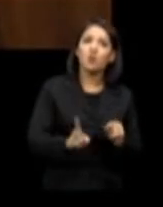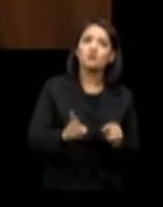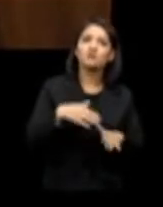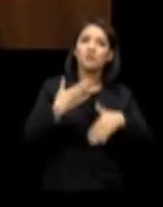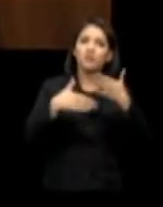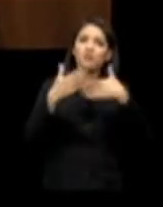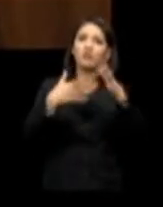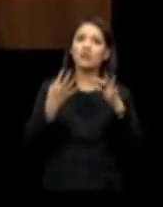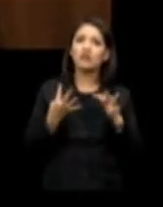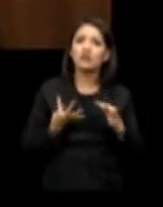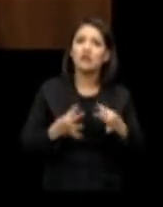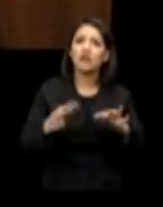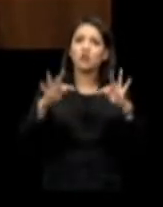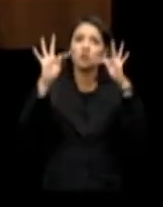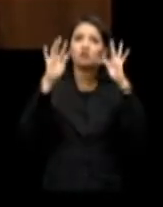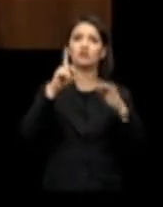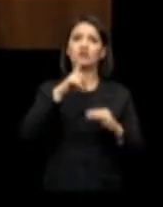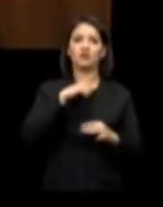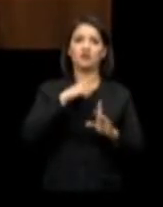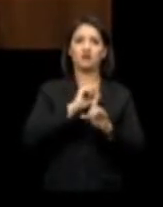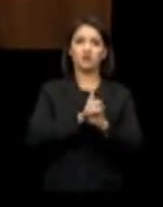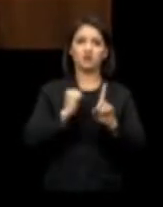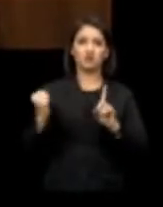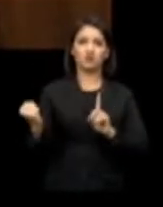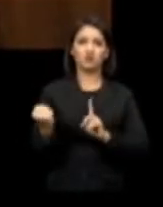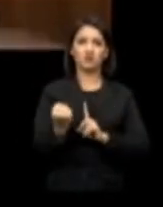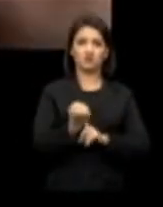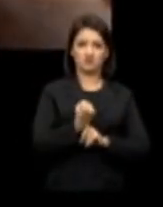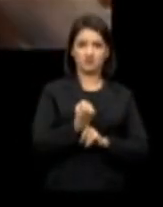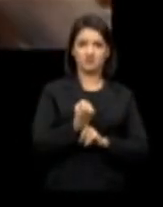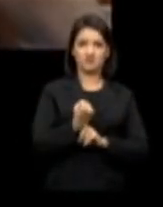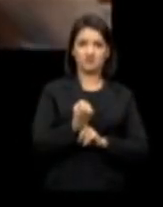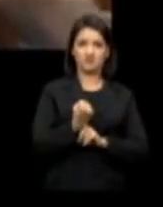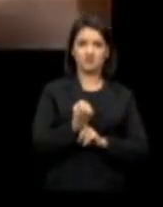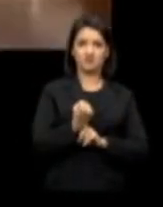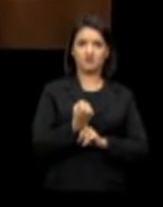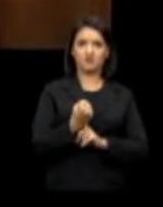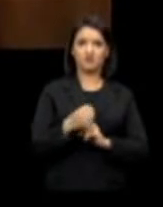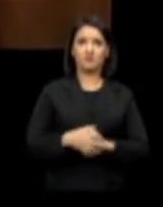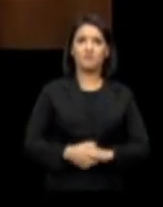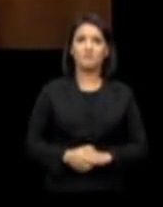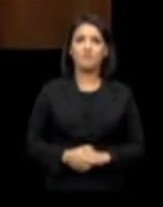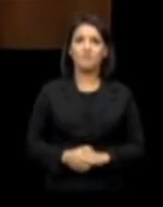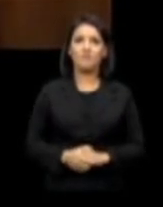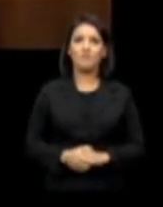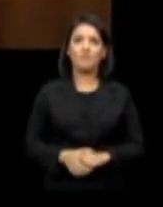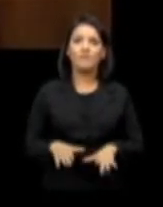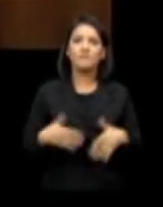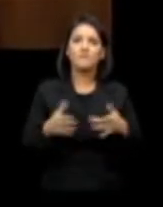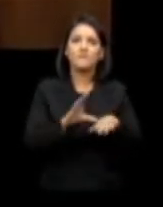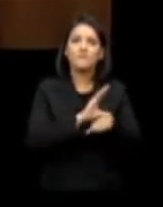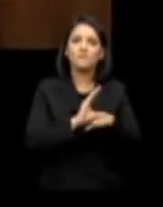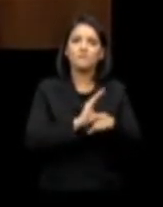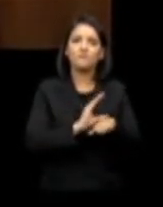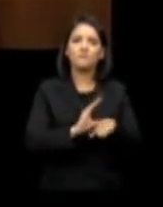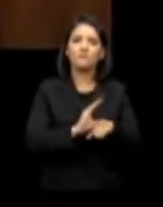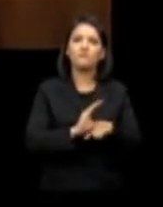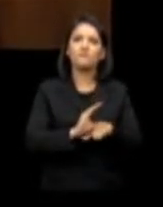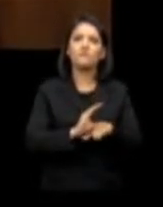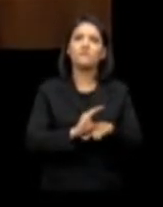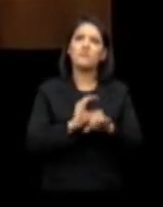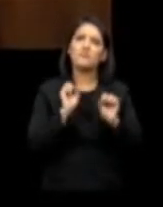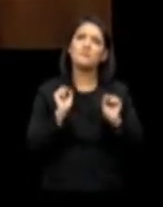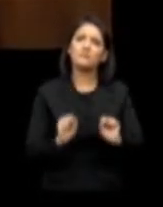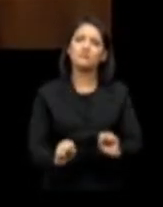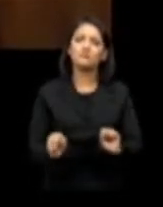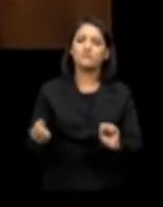tecnológico que caracteriza a nossa sociedade de informação. A força normativa da Constituição pode e deve ser